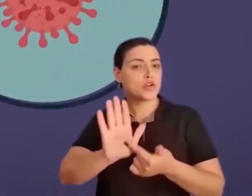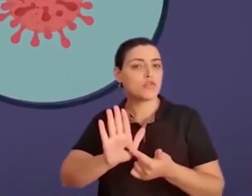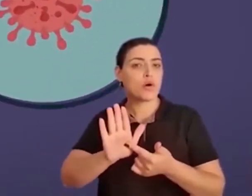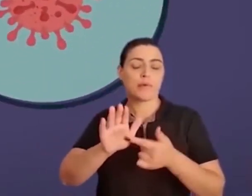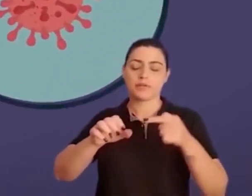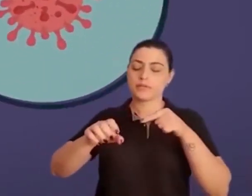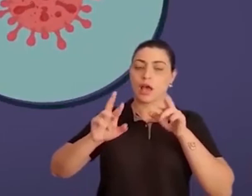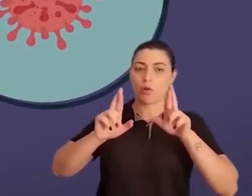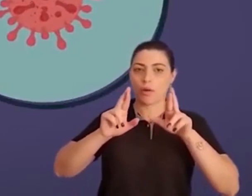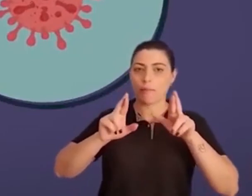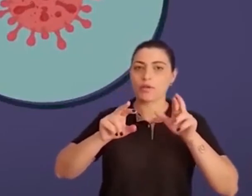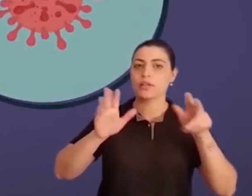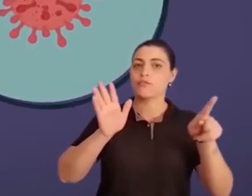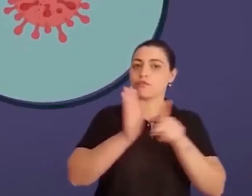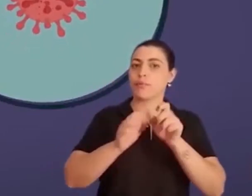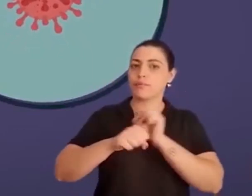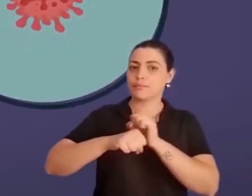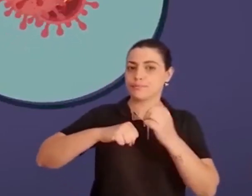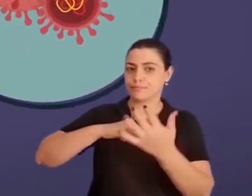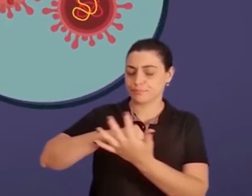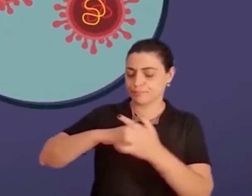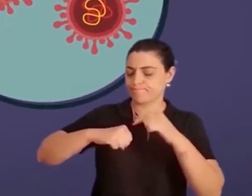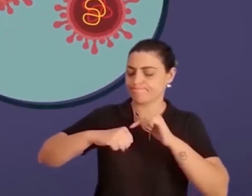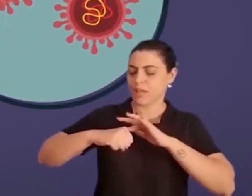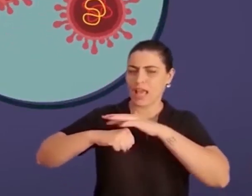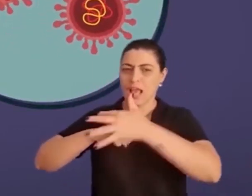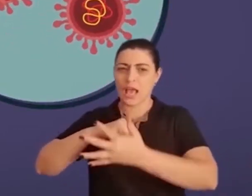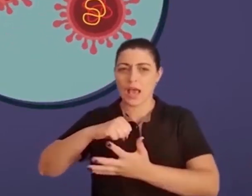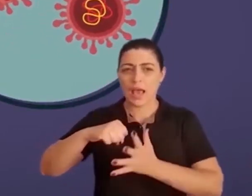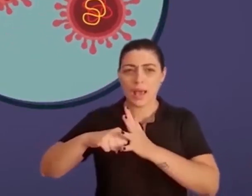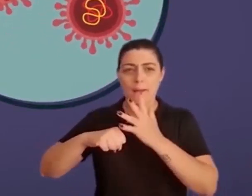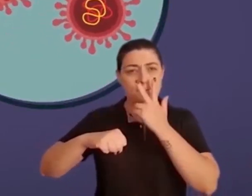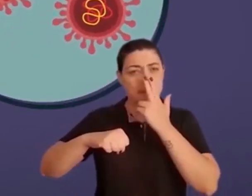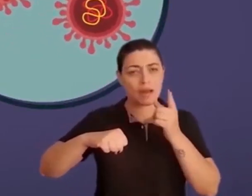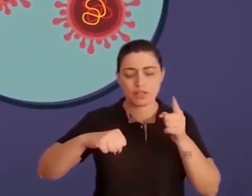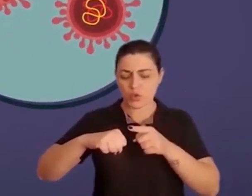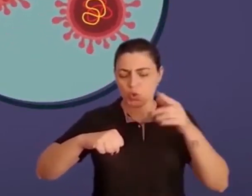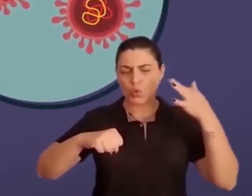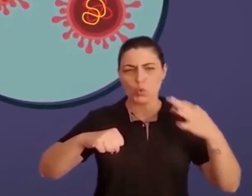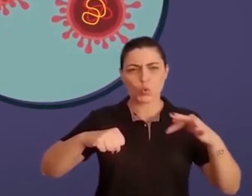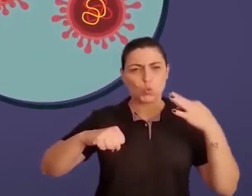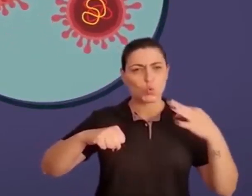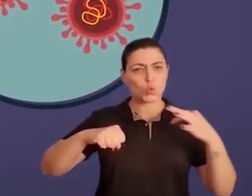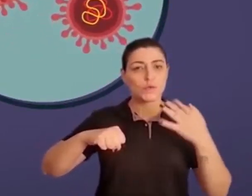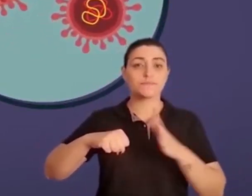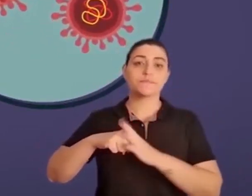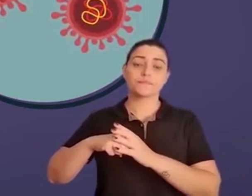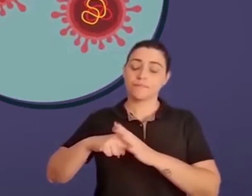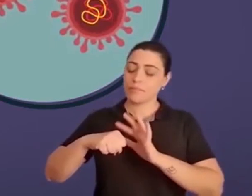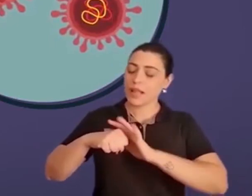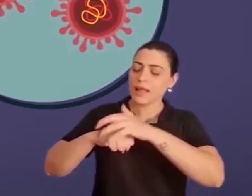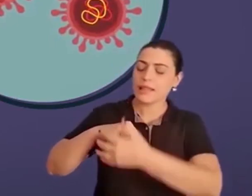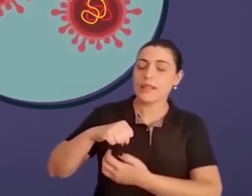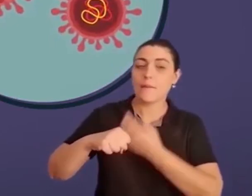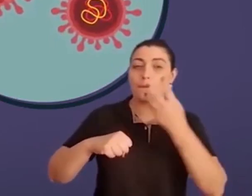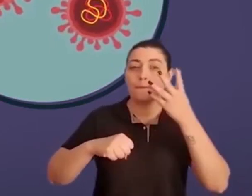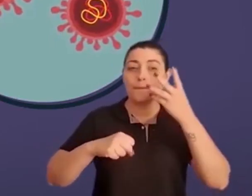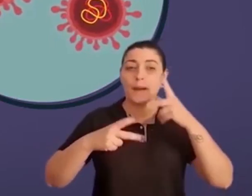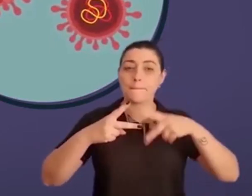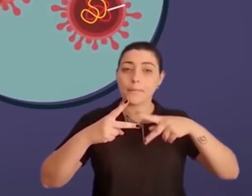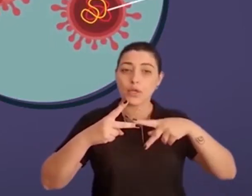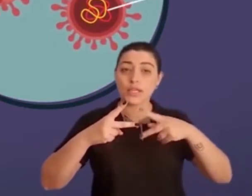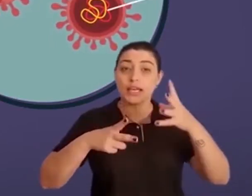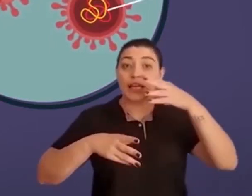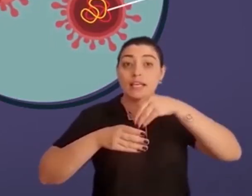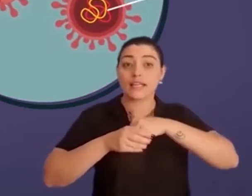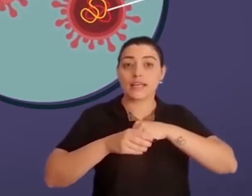responsável por causar a Covid-19. Ele é dono de uma superfície coberta de estruturas que lembram espinhos, envolvidas por uma